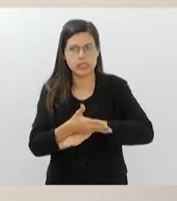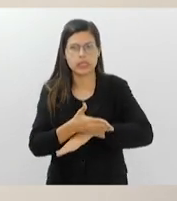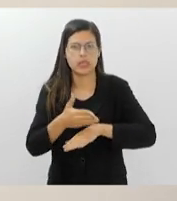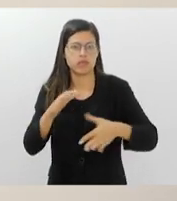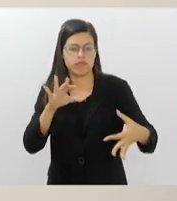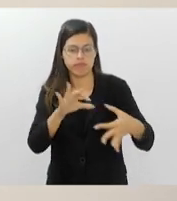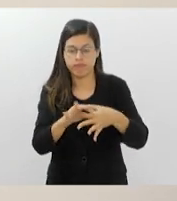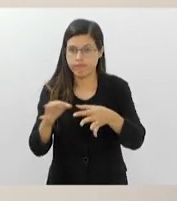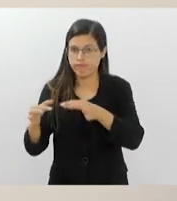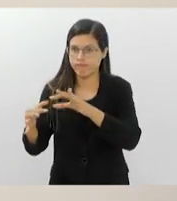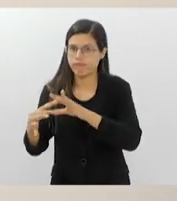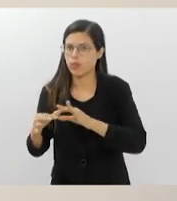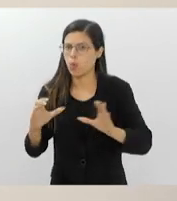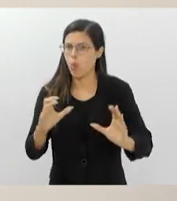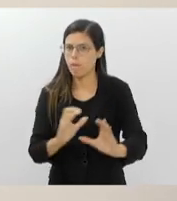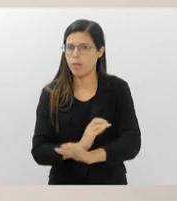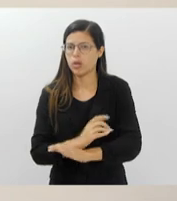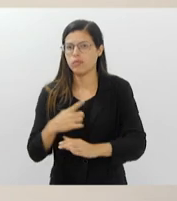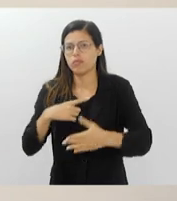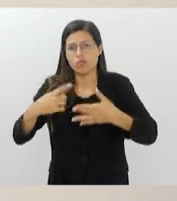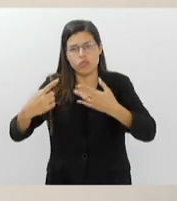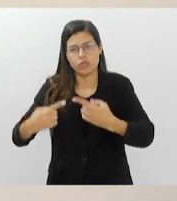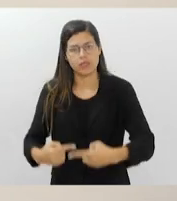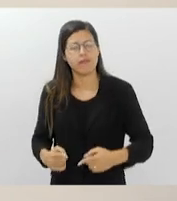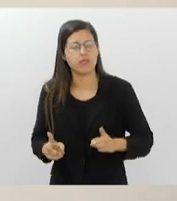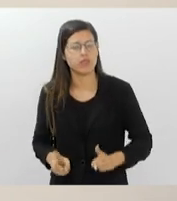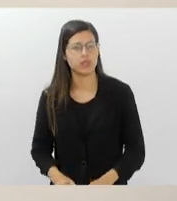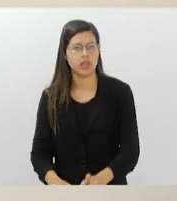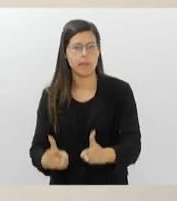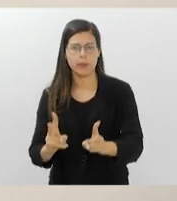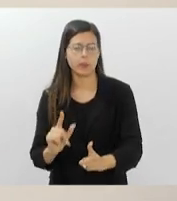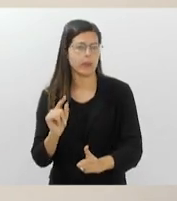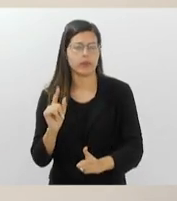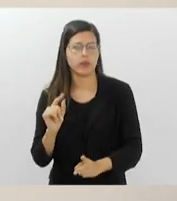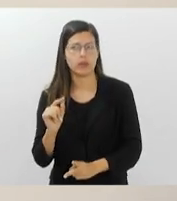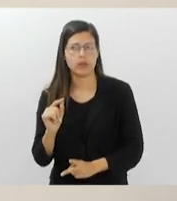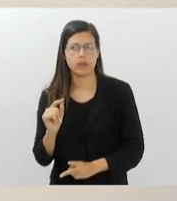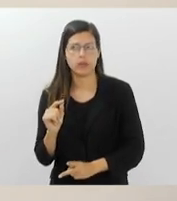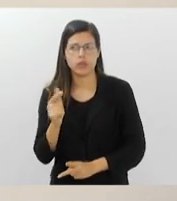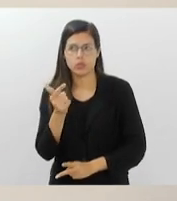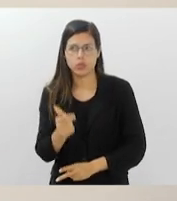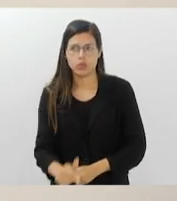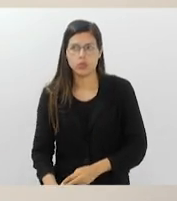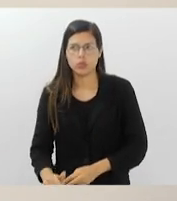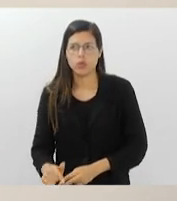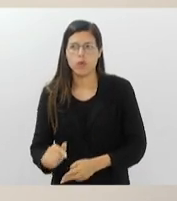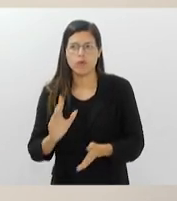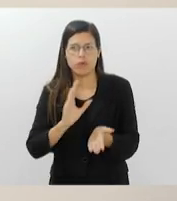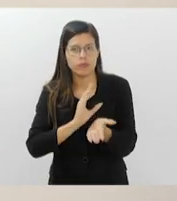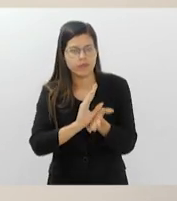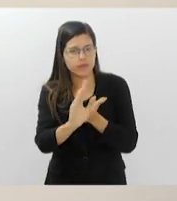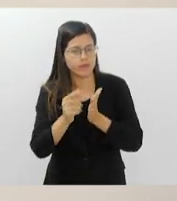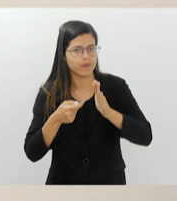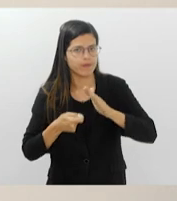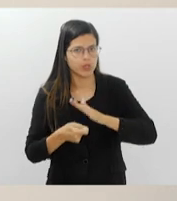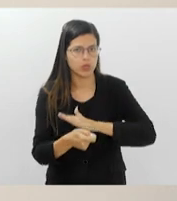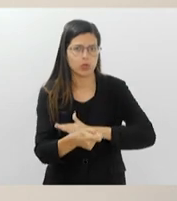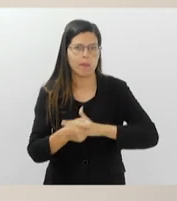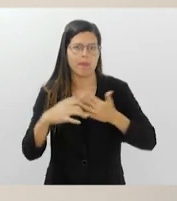integral mas a gente tem os desafios de sempre que são relacionados de novo né A questão do investimento a questão da